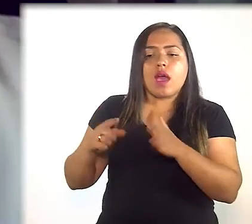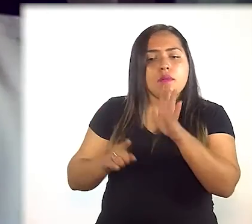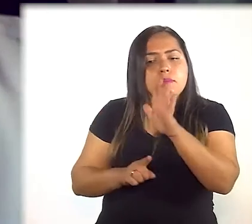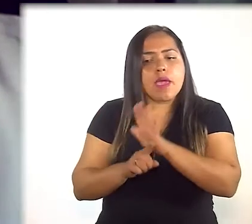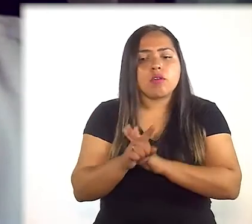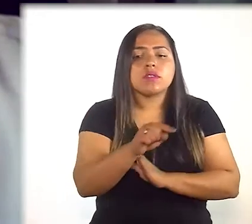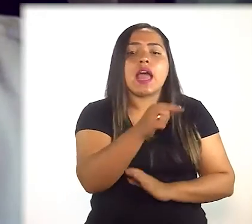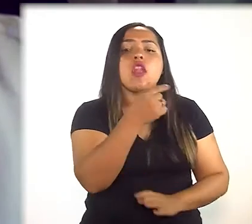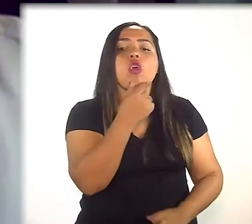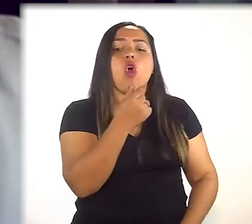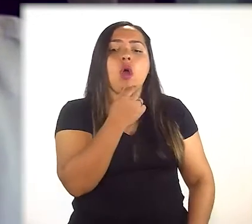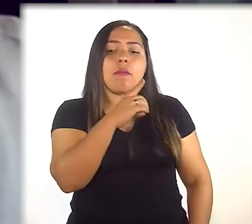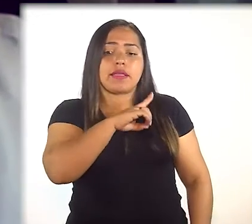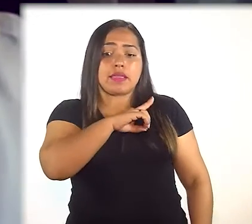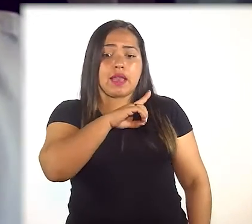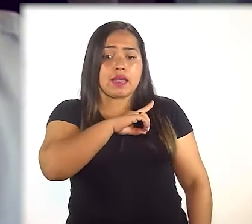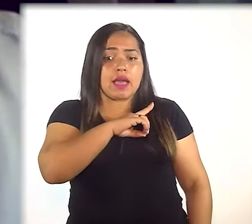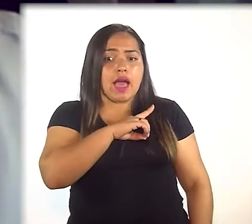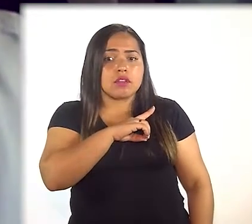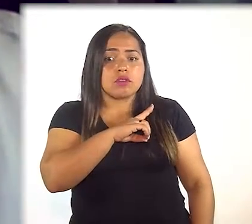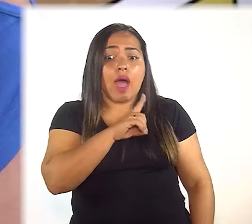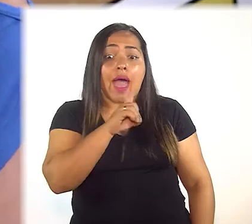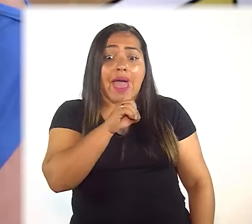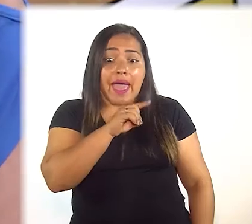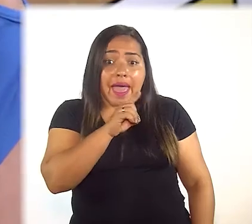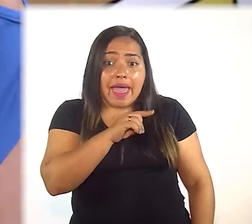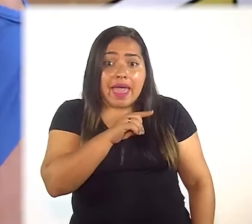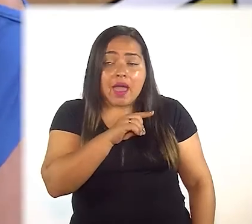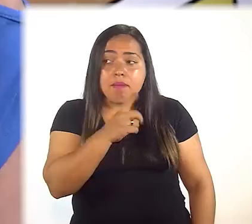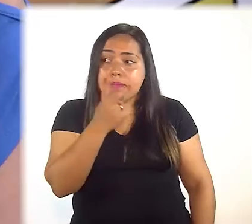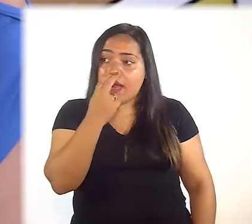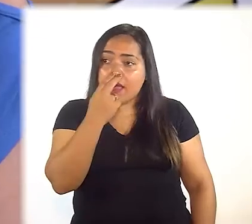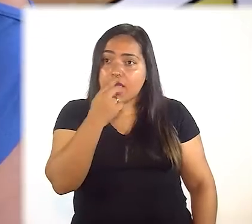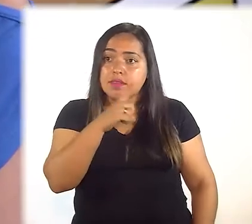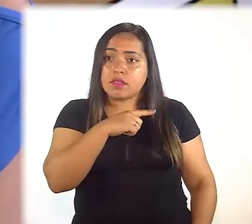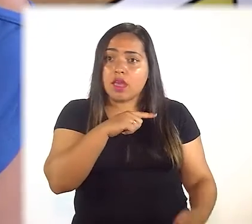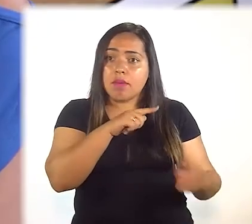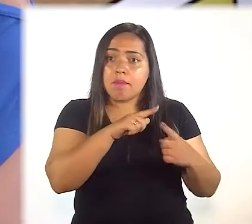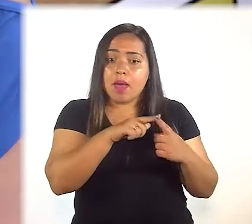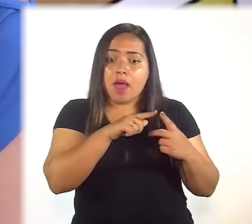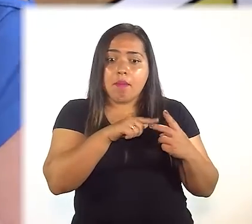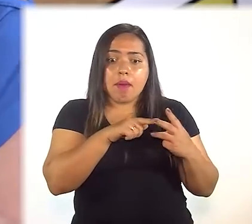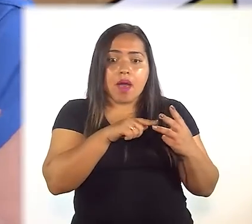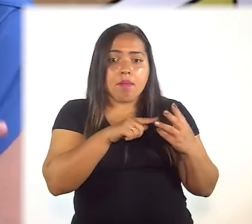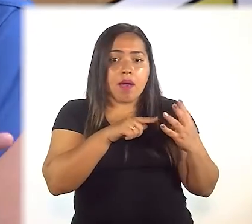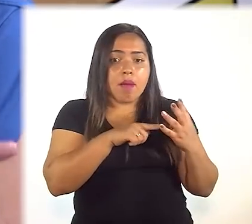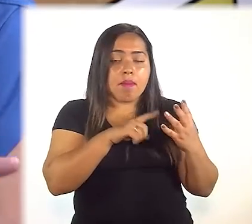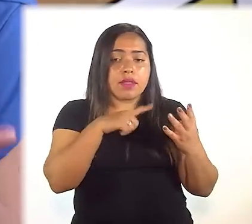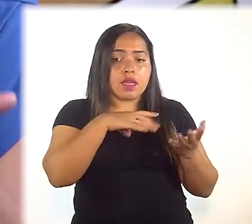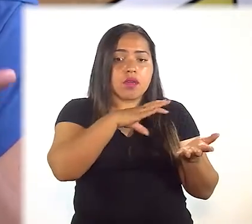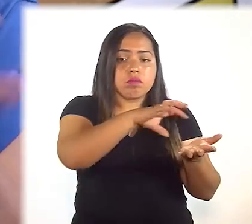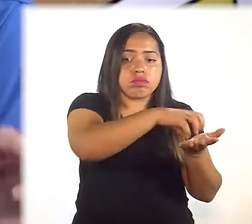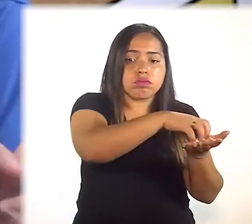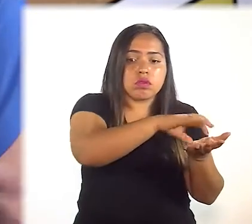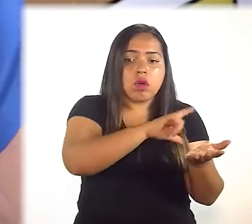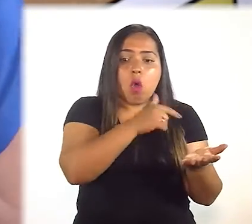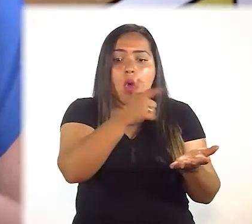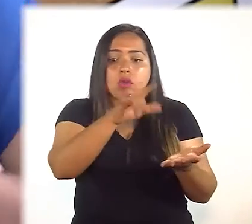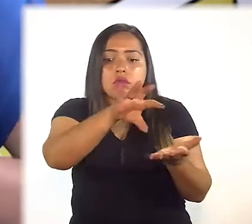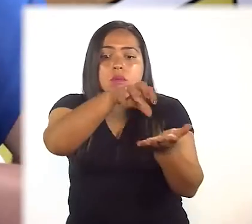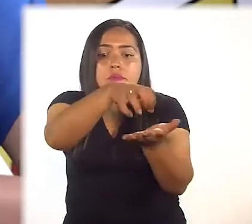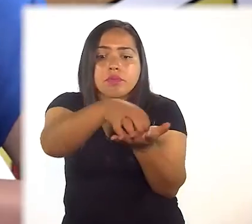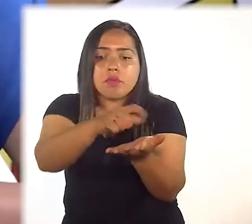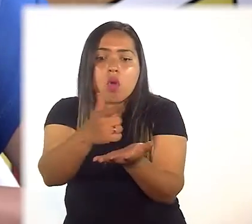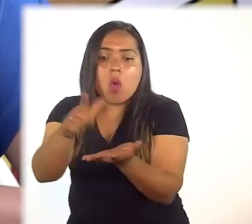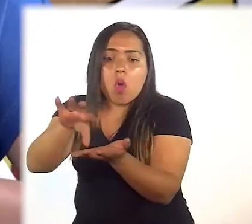coincidentemente, tem 3 semanas mais ou menos. O senhor tocou num ponto que aí eu gostaria de perguntar para o